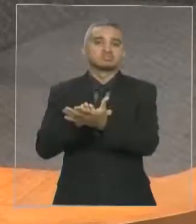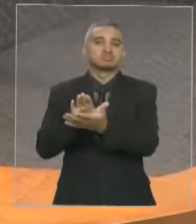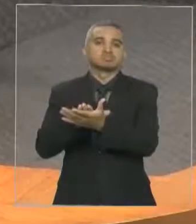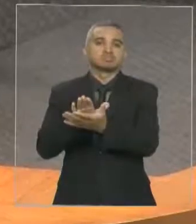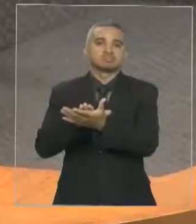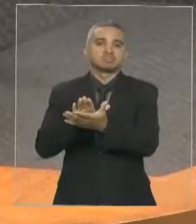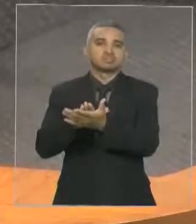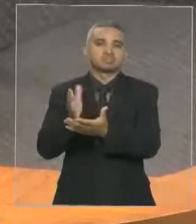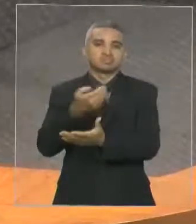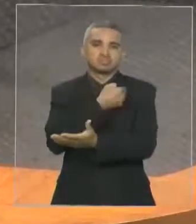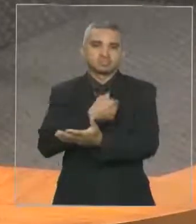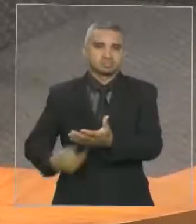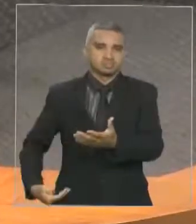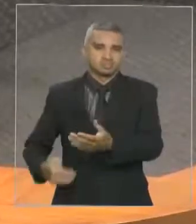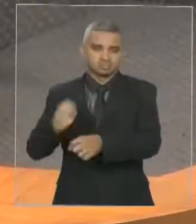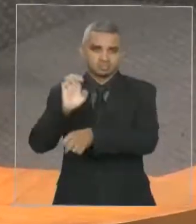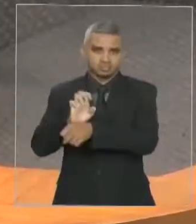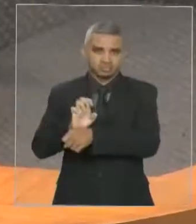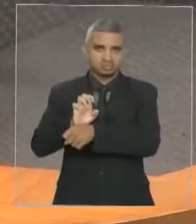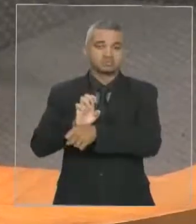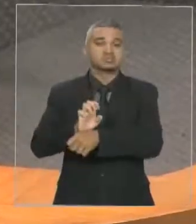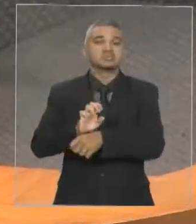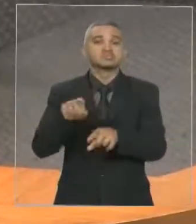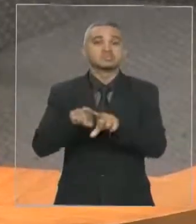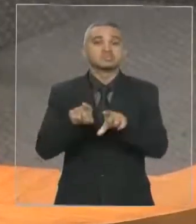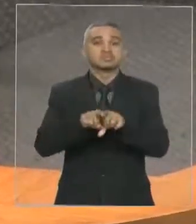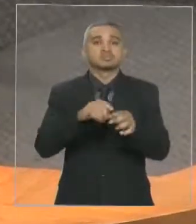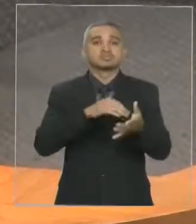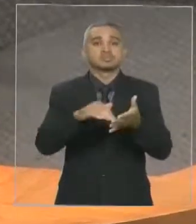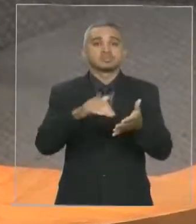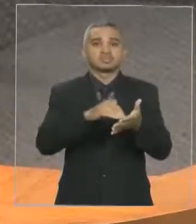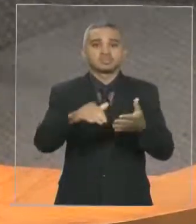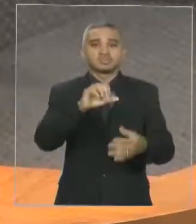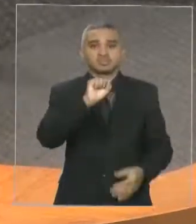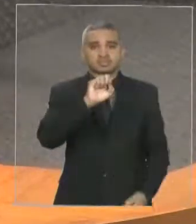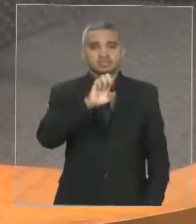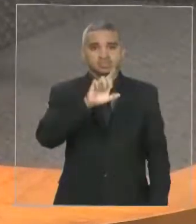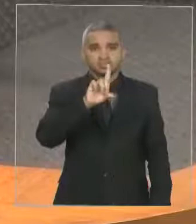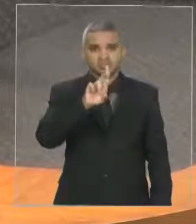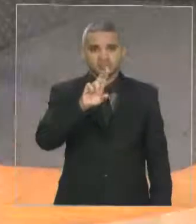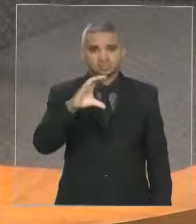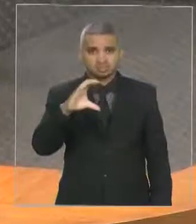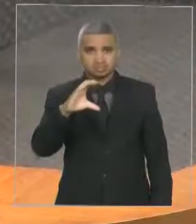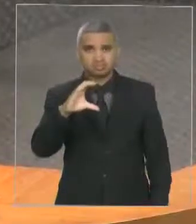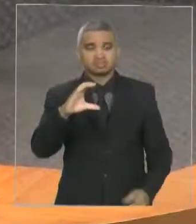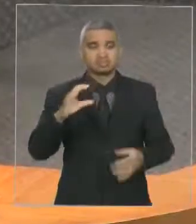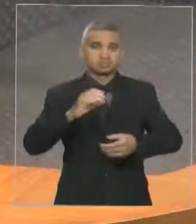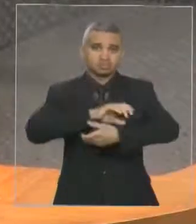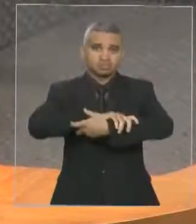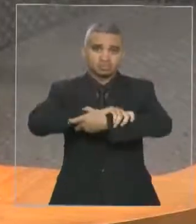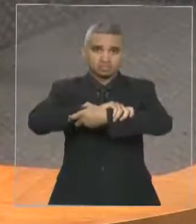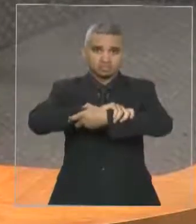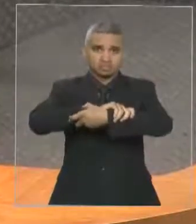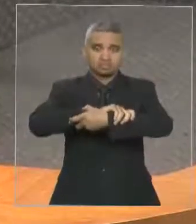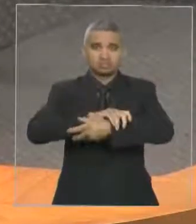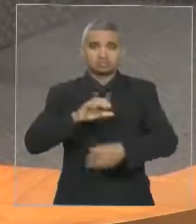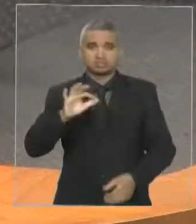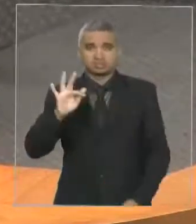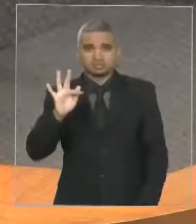Secretaria de Estado de Educação, SEDUC, que em parceria com o Fundo Nacional de Desenvolvimento da